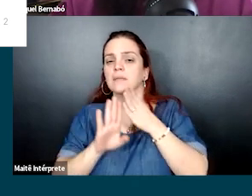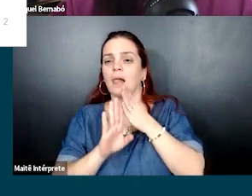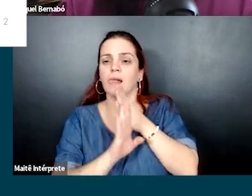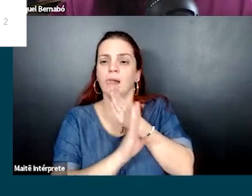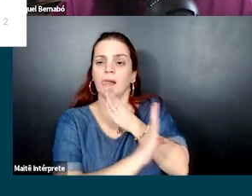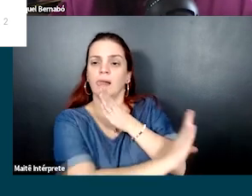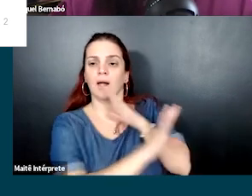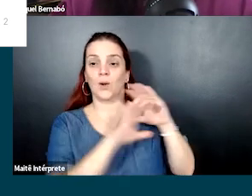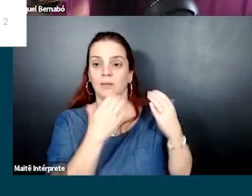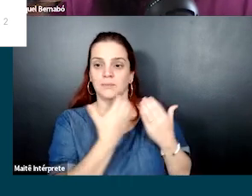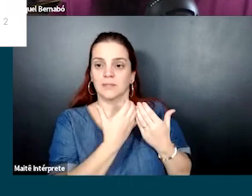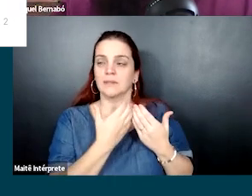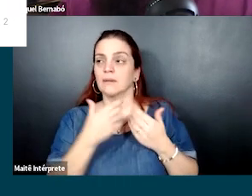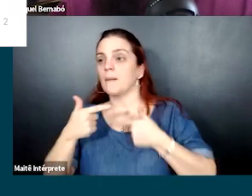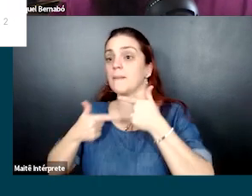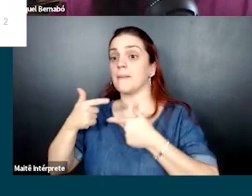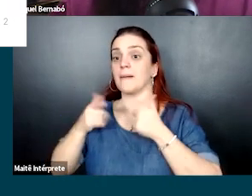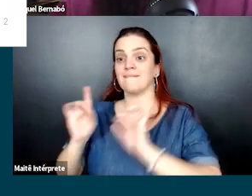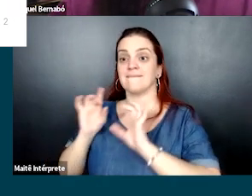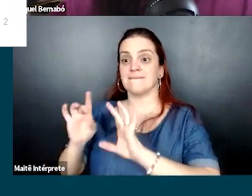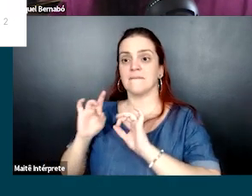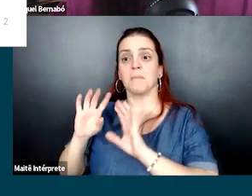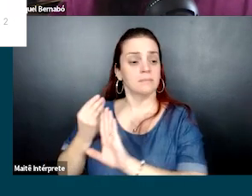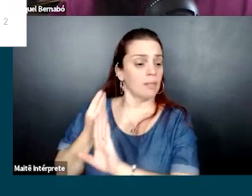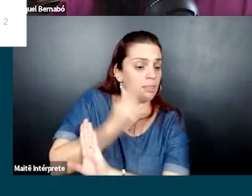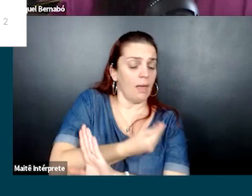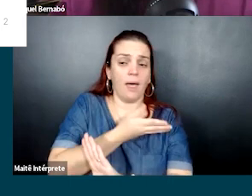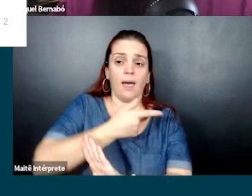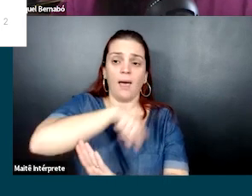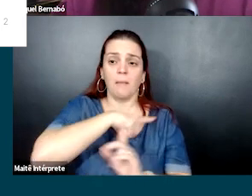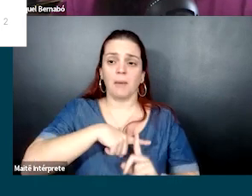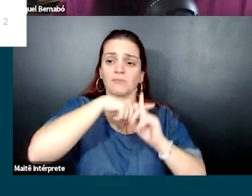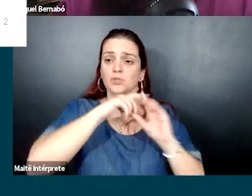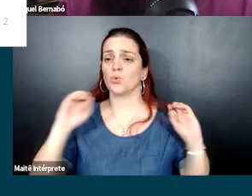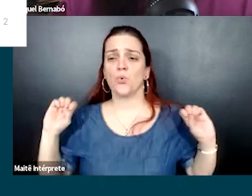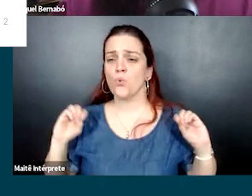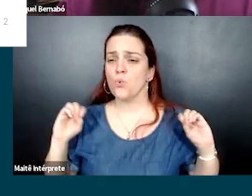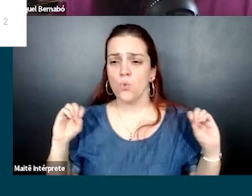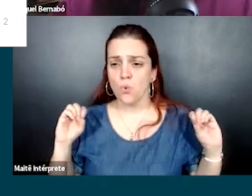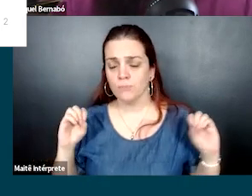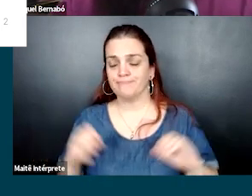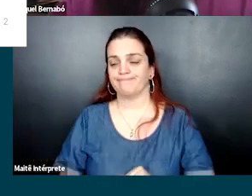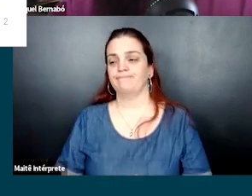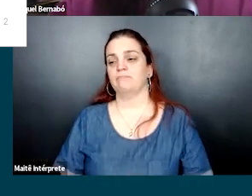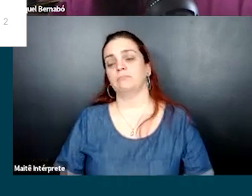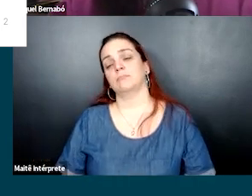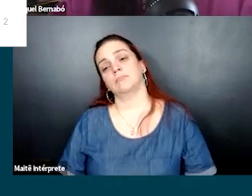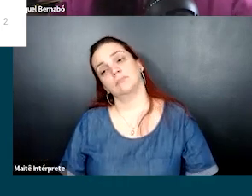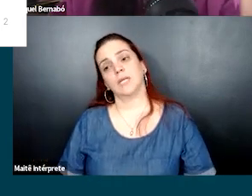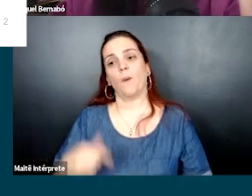não envolvem as comunidades e acaba traduzindo essas causas em produtos e serviços que não beneficiam a sociedade de forma